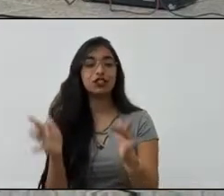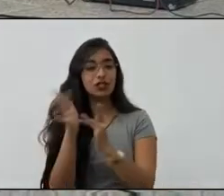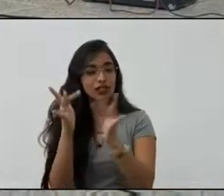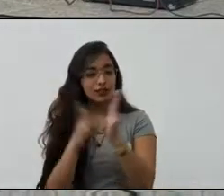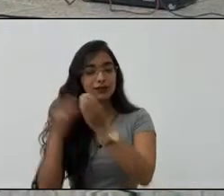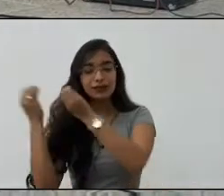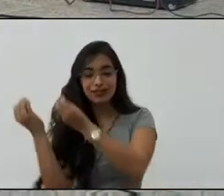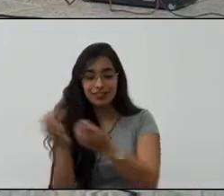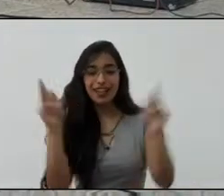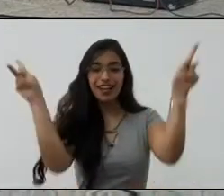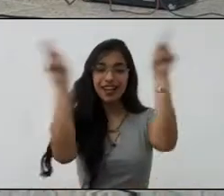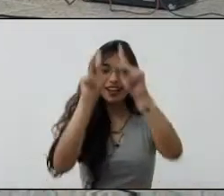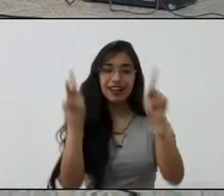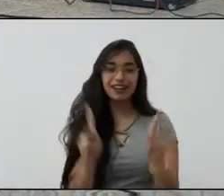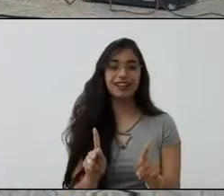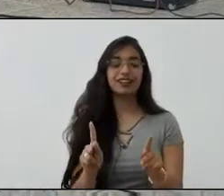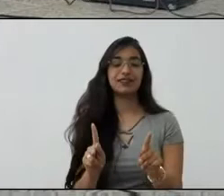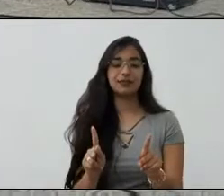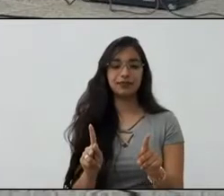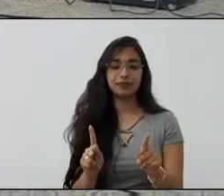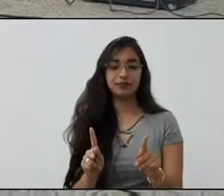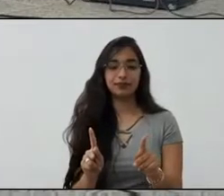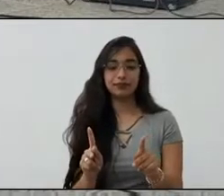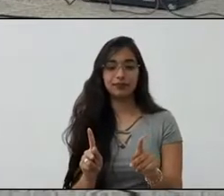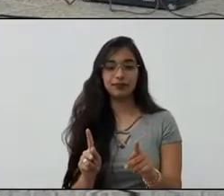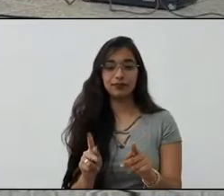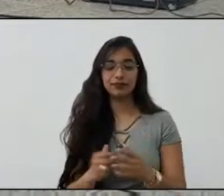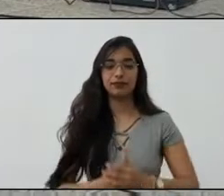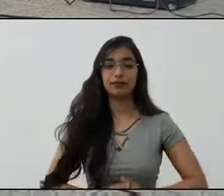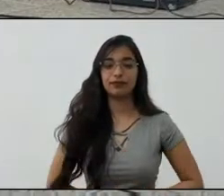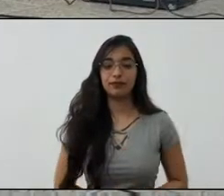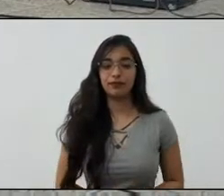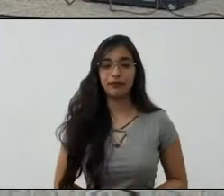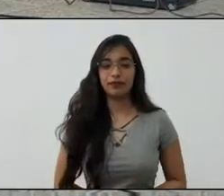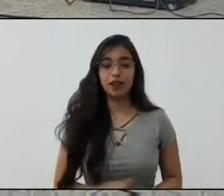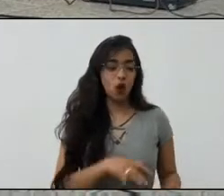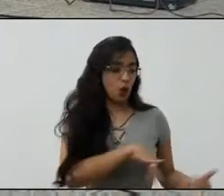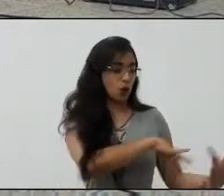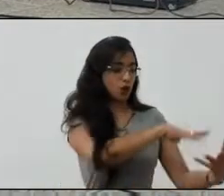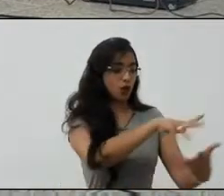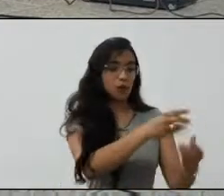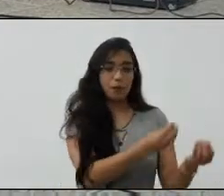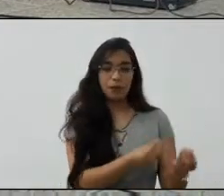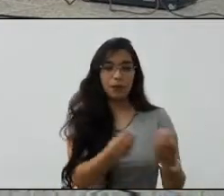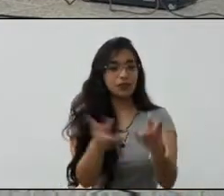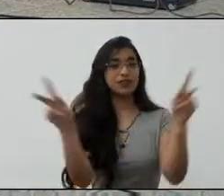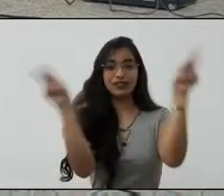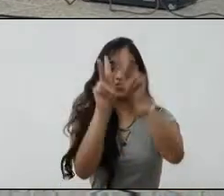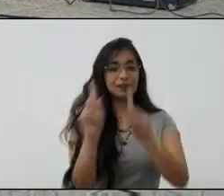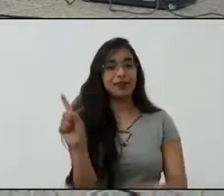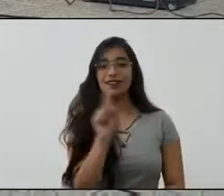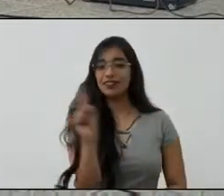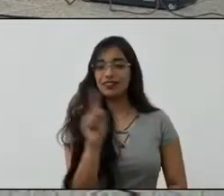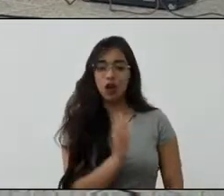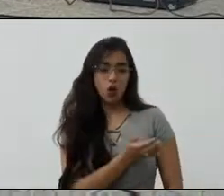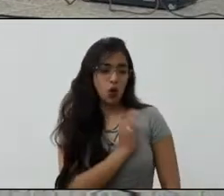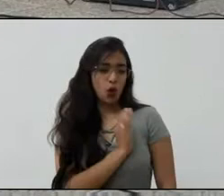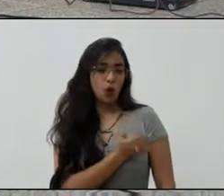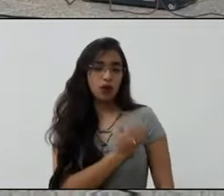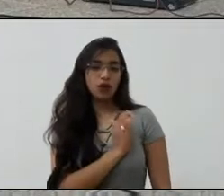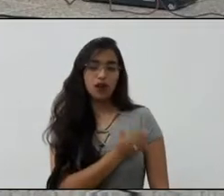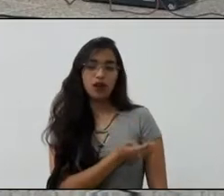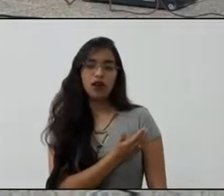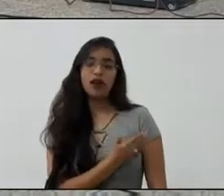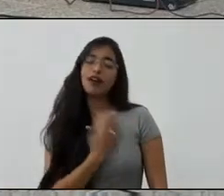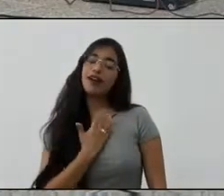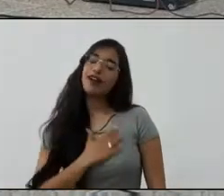dou, não vos la dou como o mundo a dá. Não se turbe o vosso coração e nem